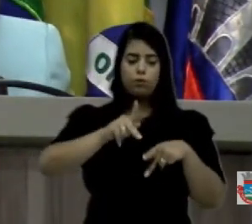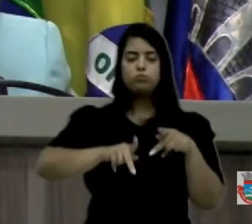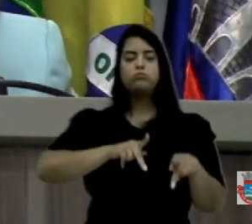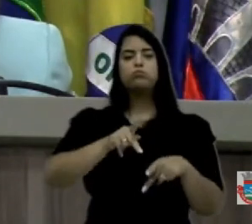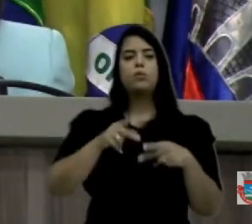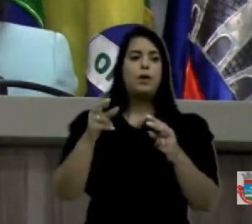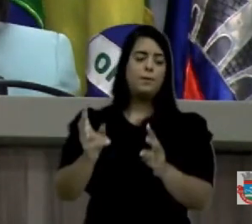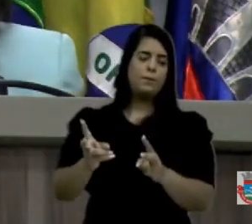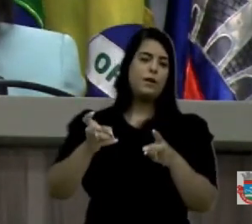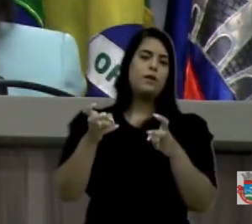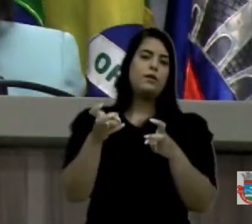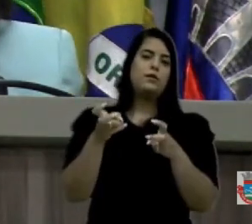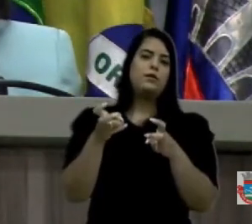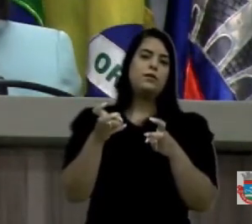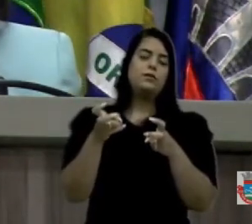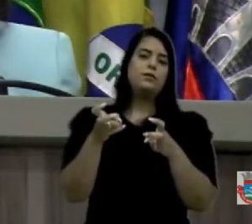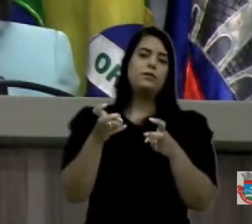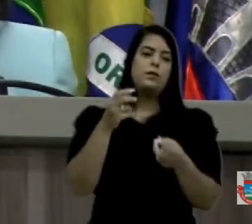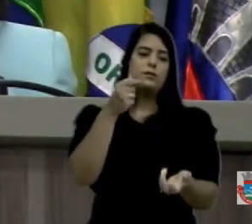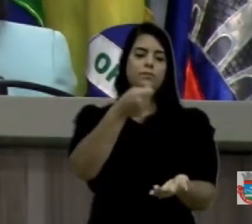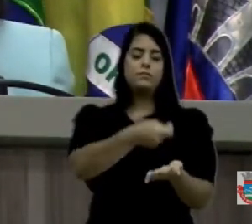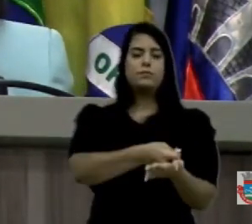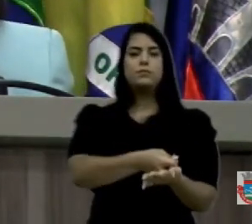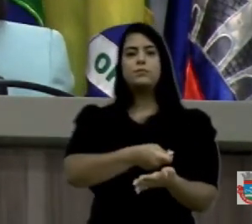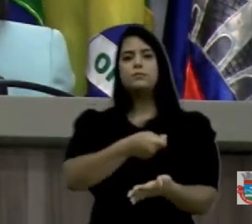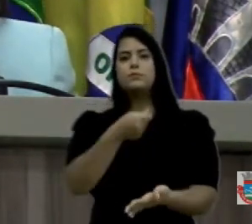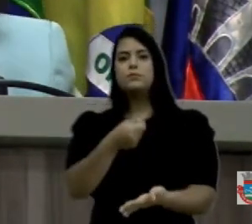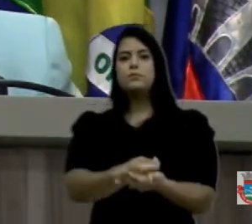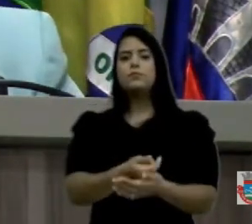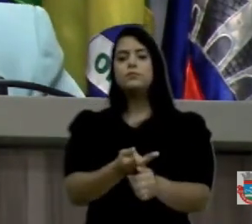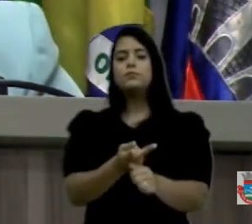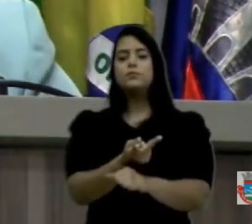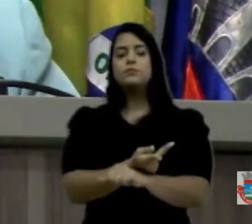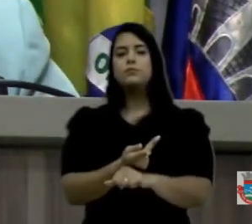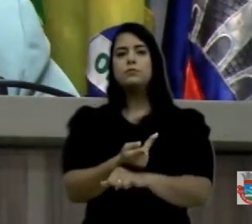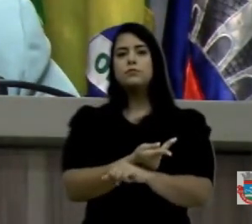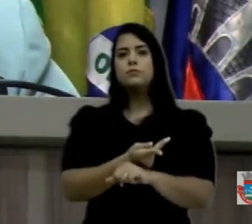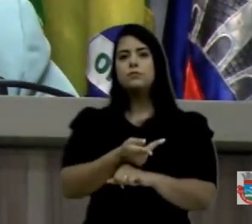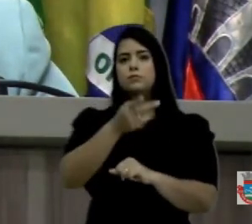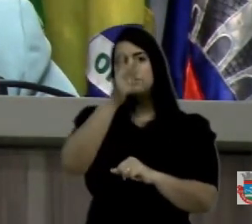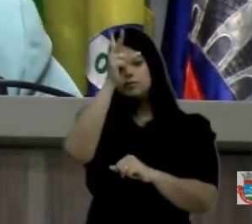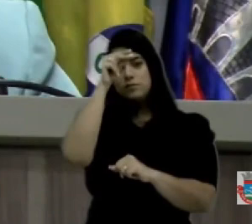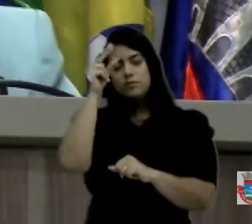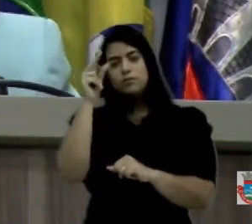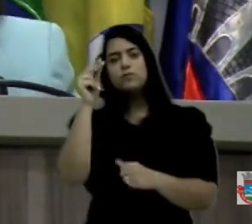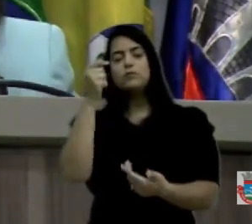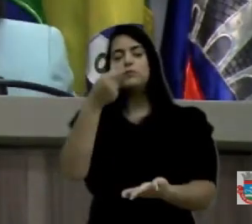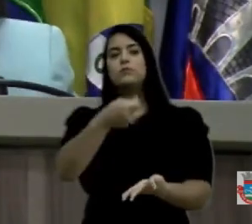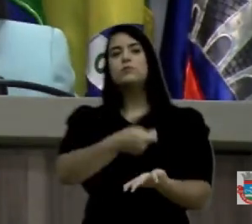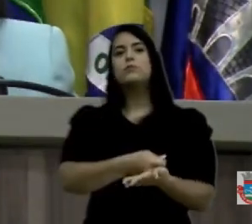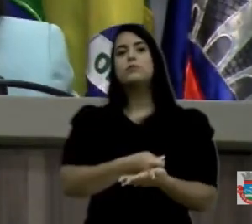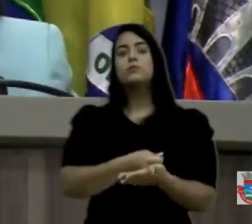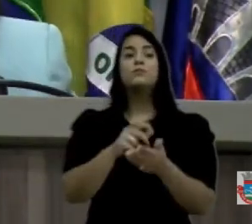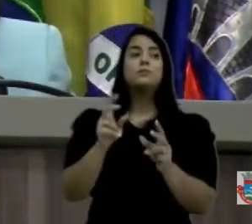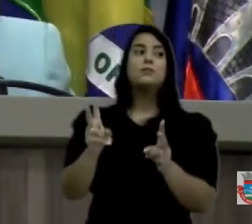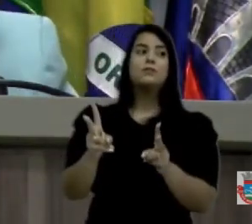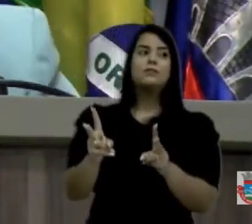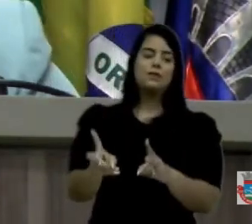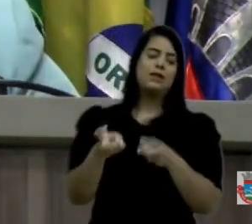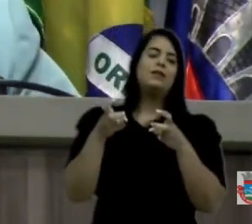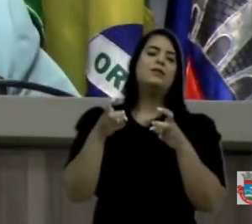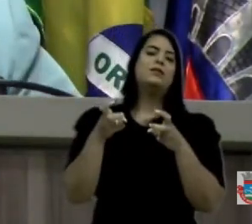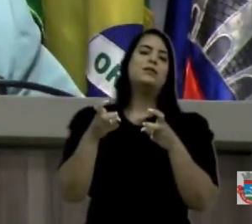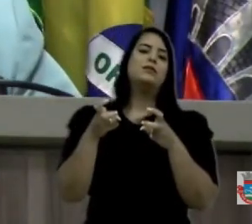Bruno está sendo tá procurando a prefeitura por tdos seus IPTU em dia porque tá vendo quanto tá